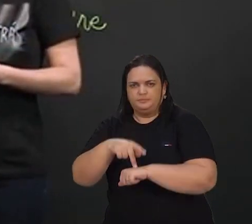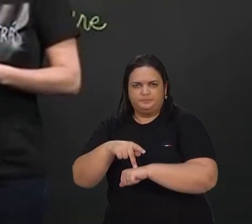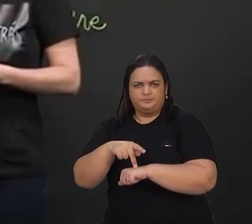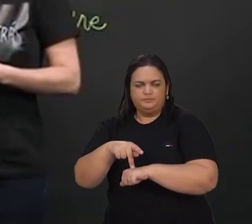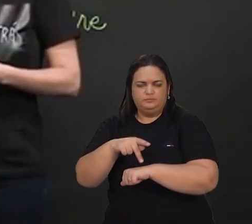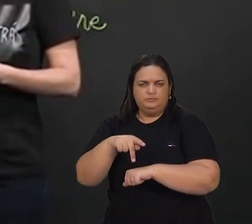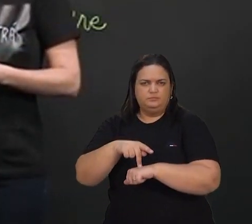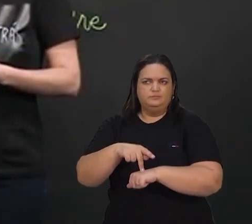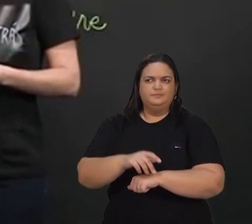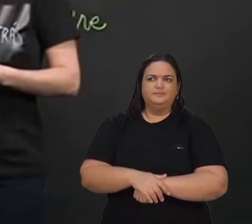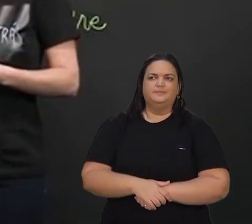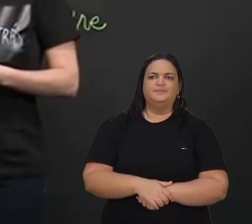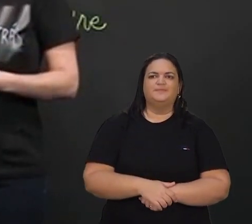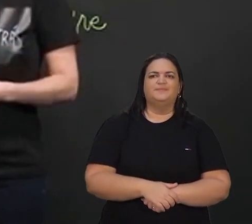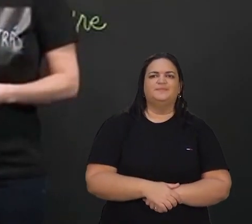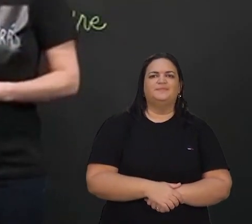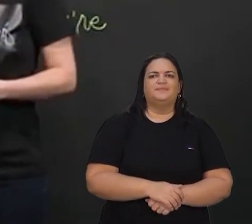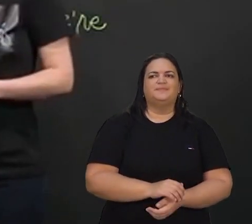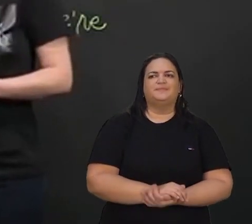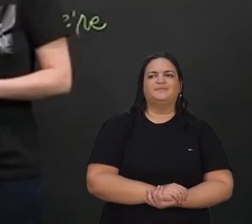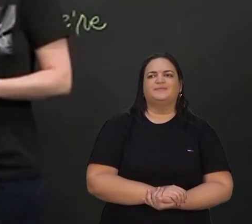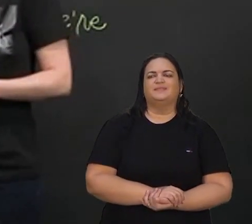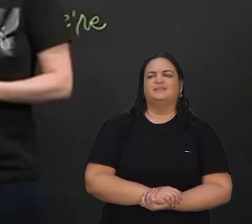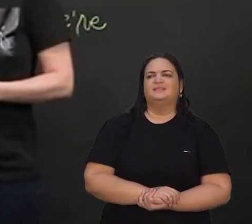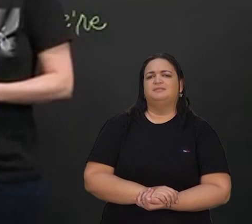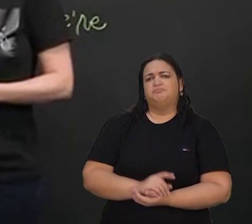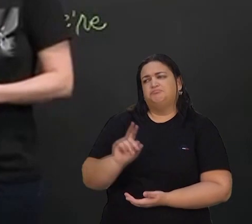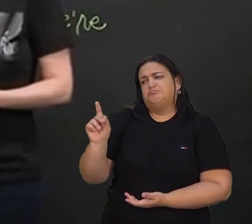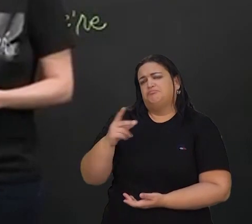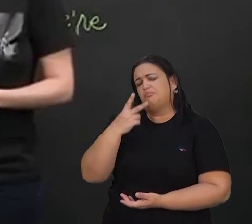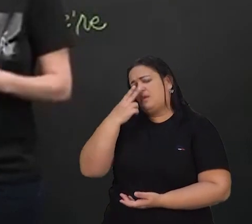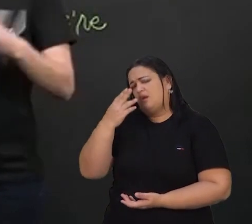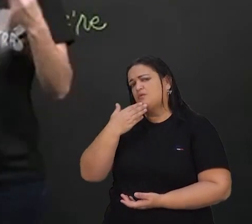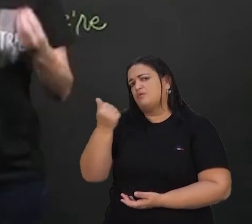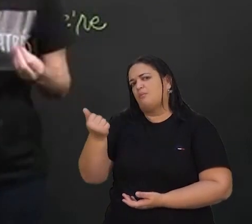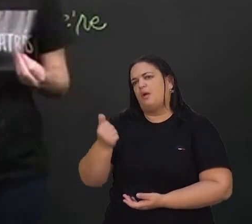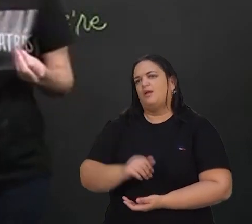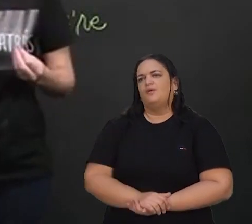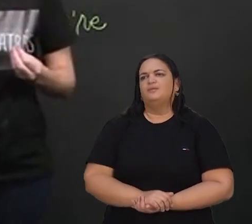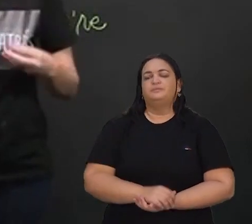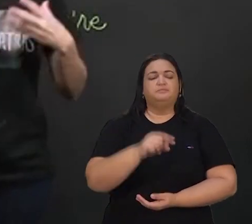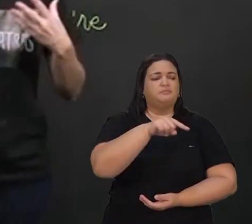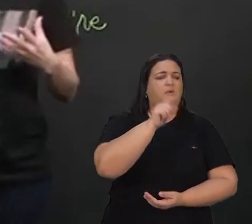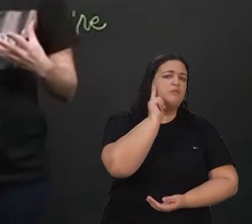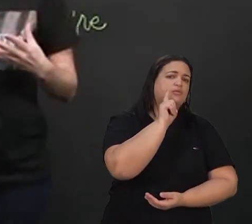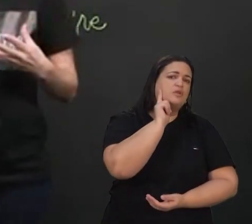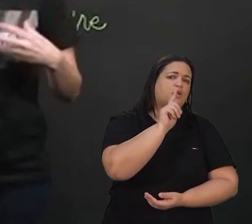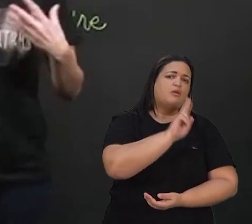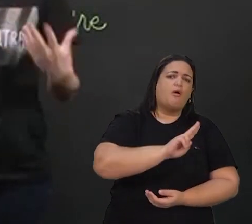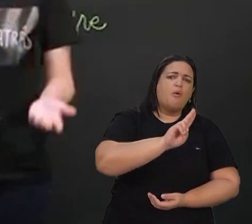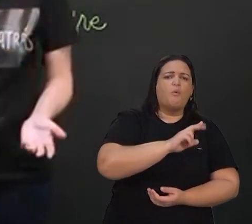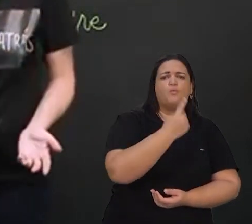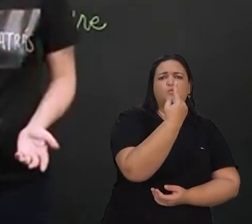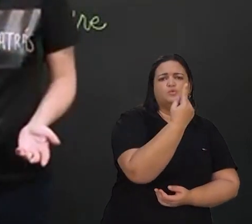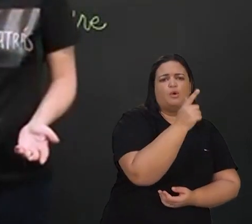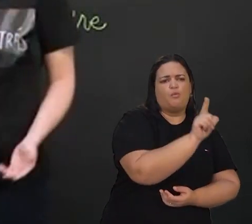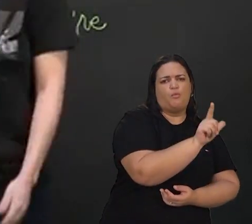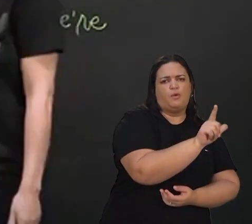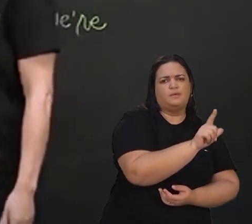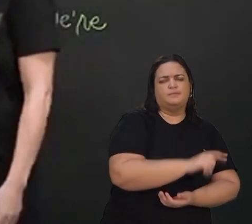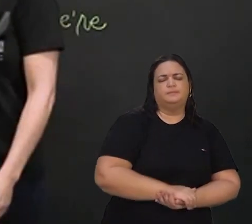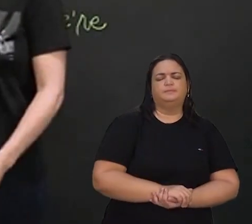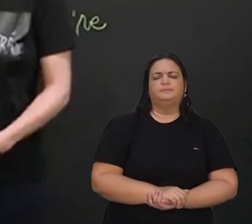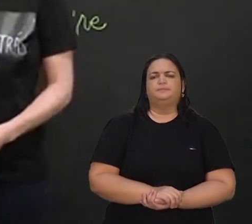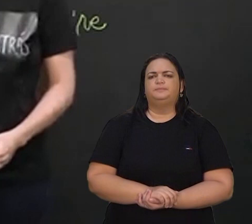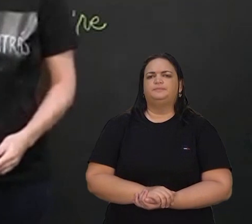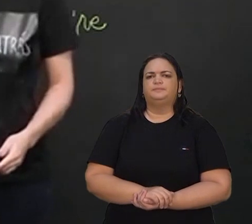falado lá na Inglaterra, eles preferem grafar com dois L's. E quando é nos Estados Unidos, a grafia mais comumente